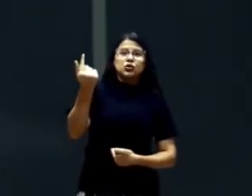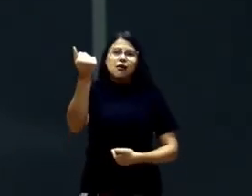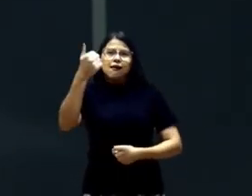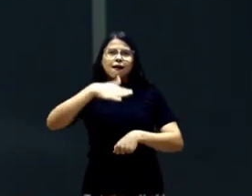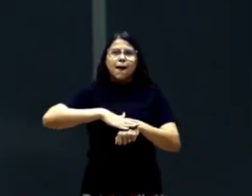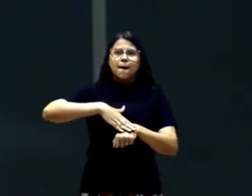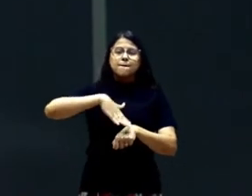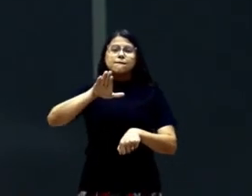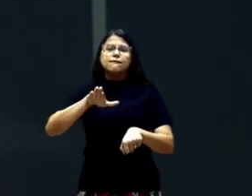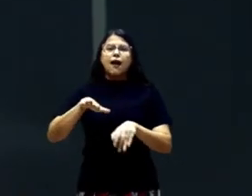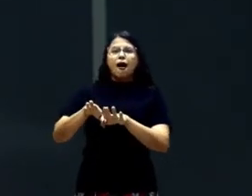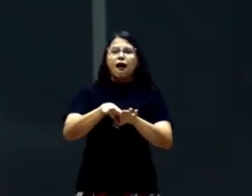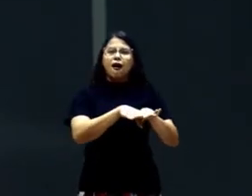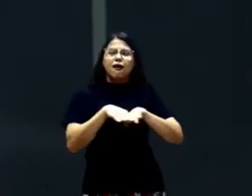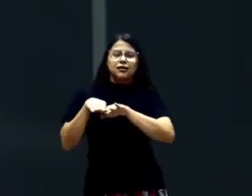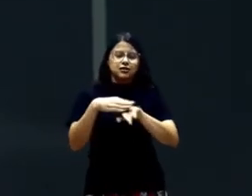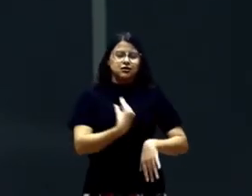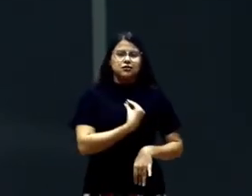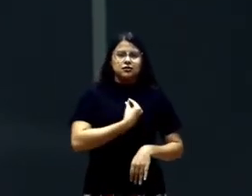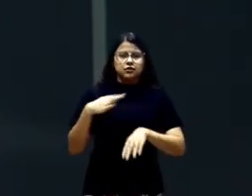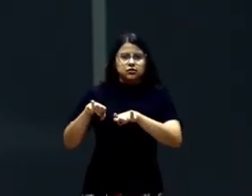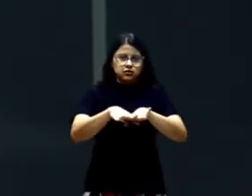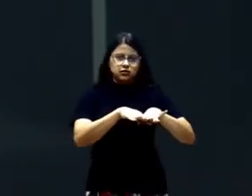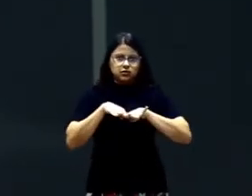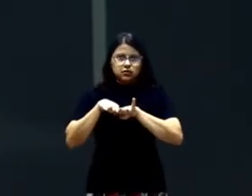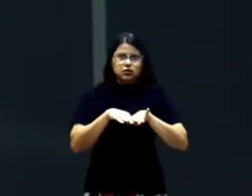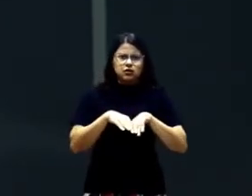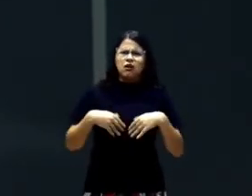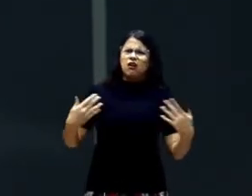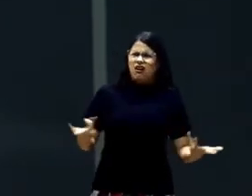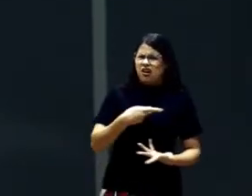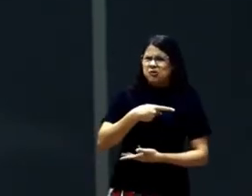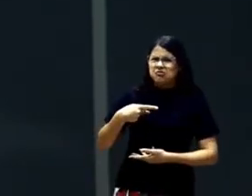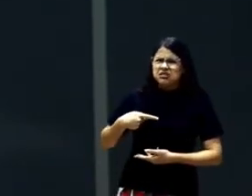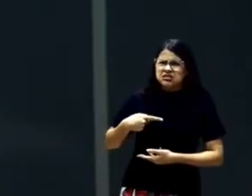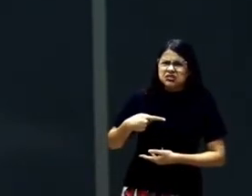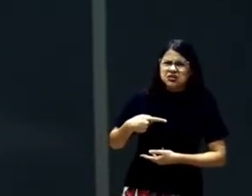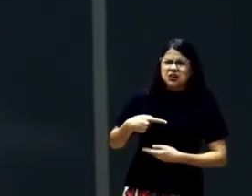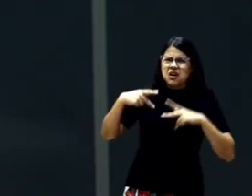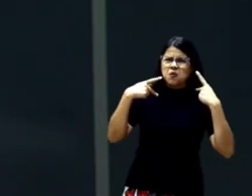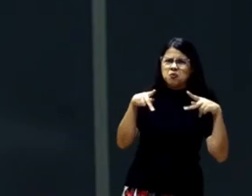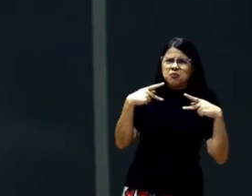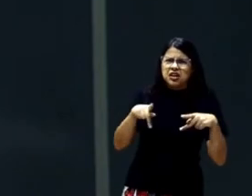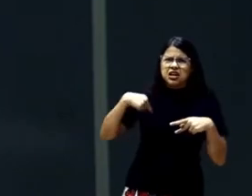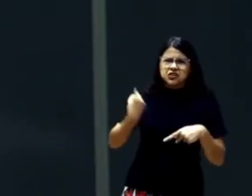de estabilidade. Pastor, o senhor está pregando pobreza? Jamais,